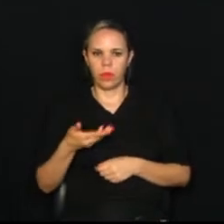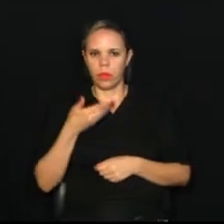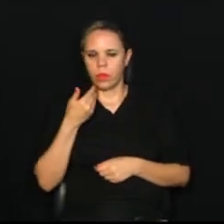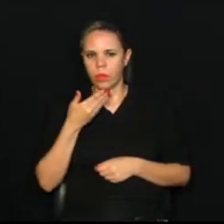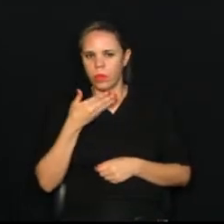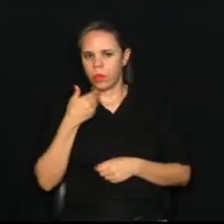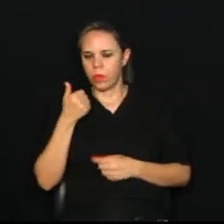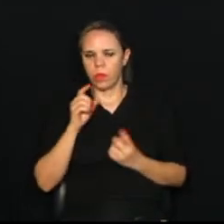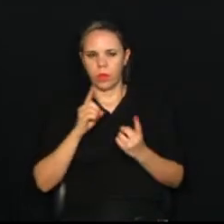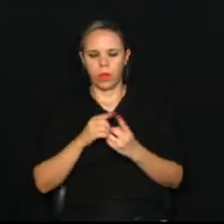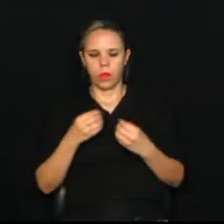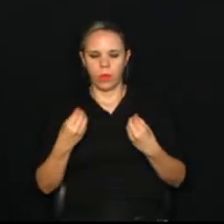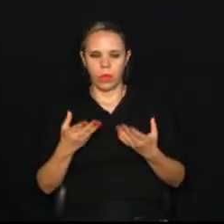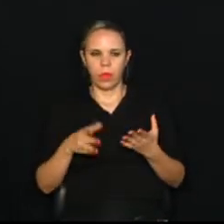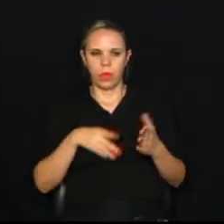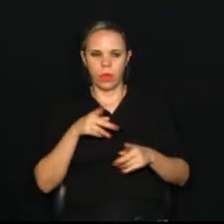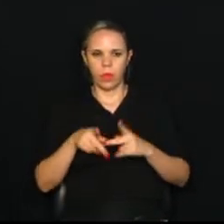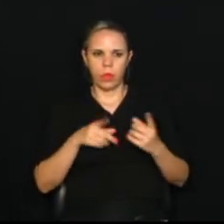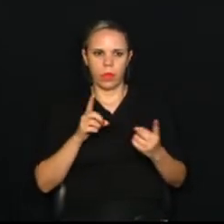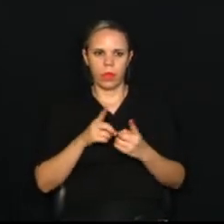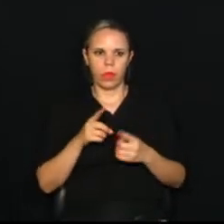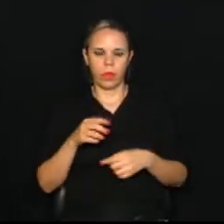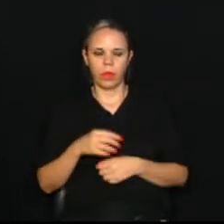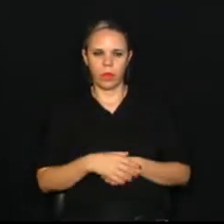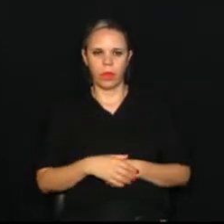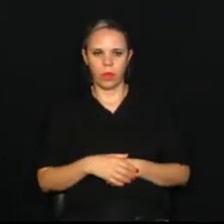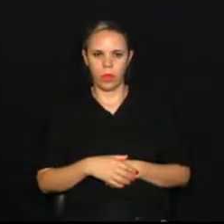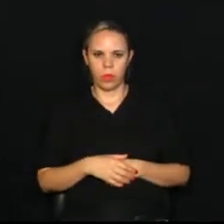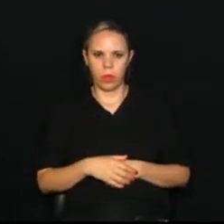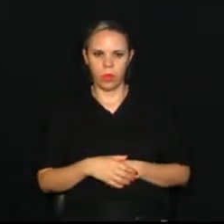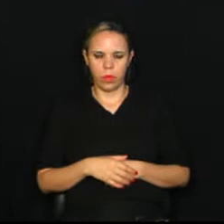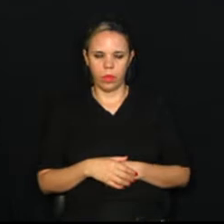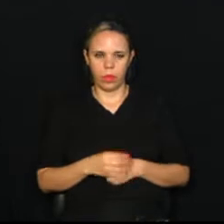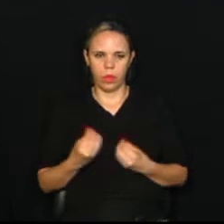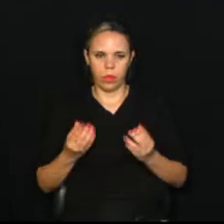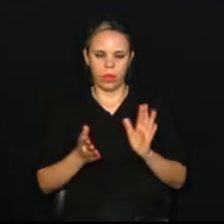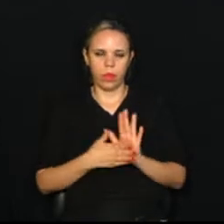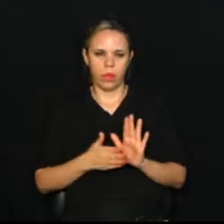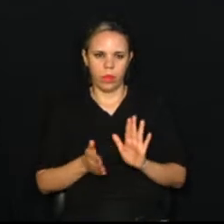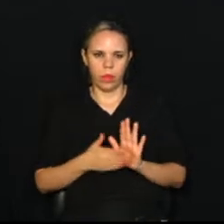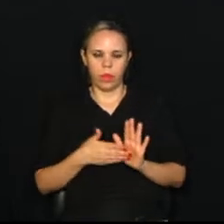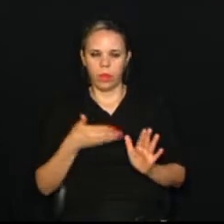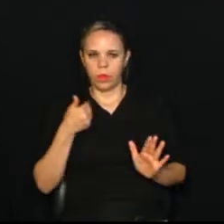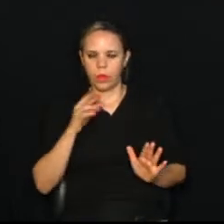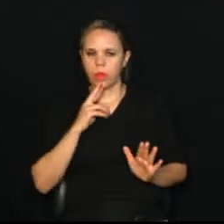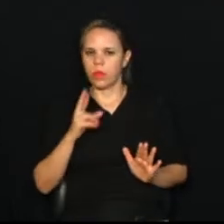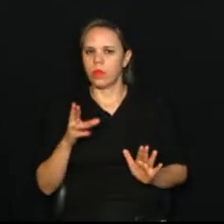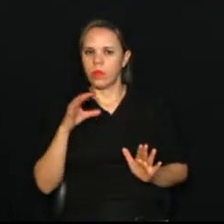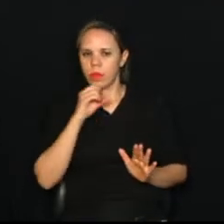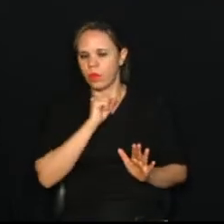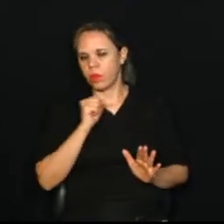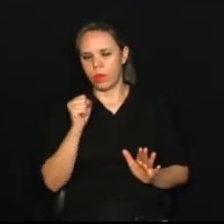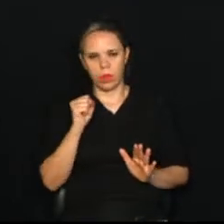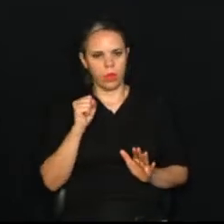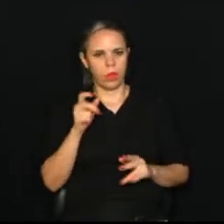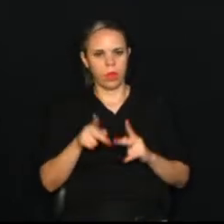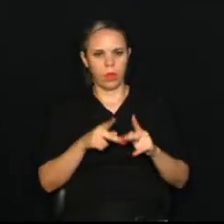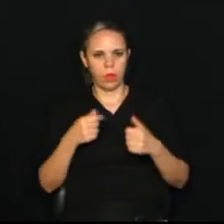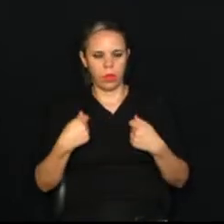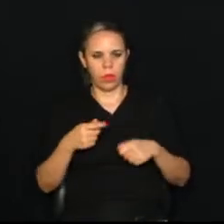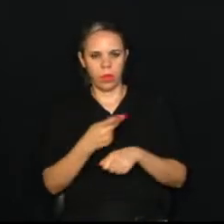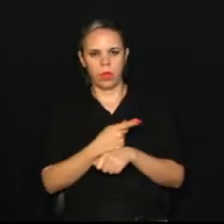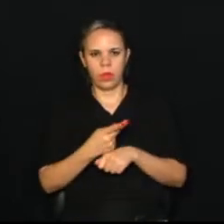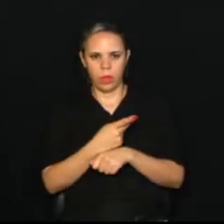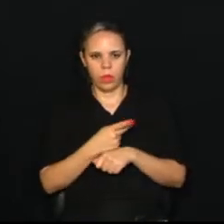melhor condição para que o atendente possa oferecer uma melhor resposta aos anseios de quem procura